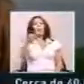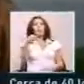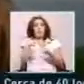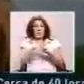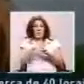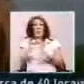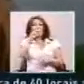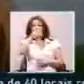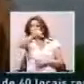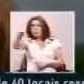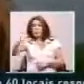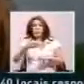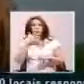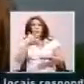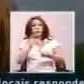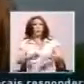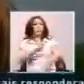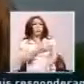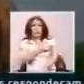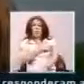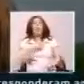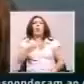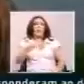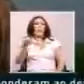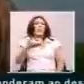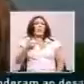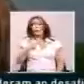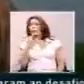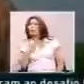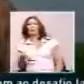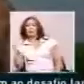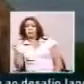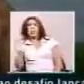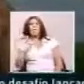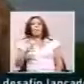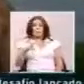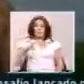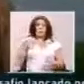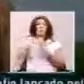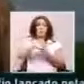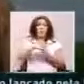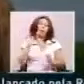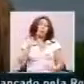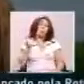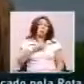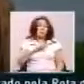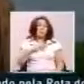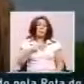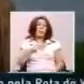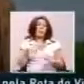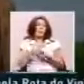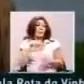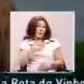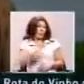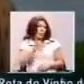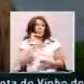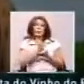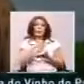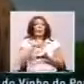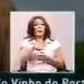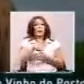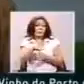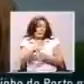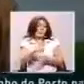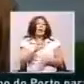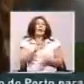direito a apresentar queixa. Mas atenção, quem se sentir lesado numa praxe tem mesmo que participar, porque só assim é que há procedimento